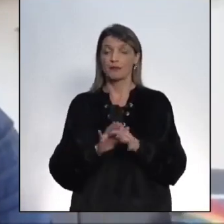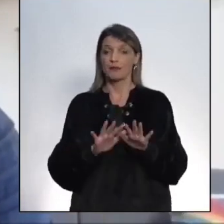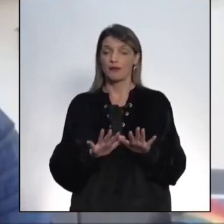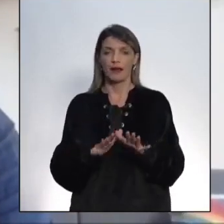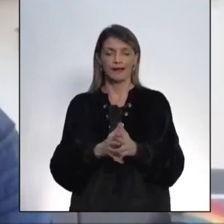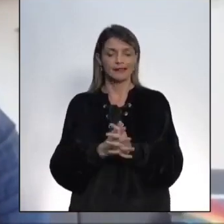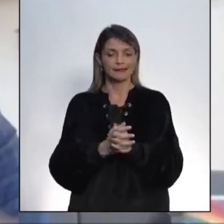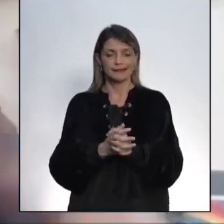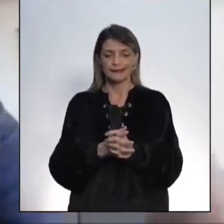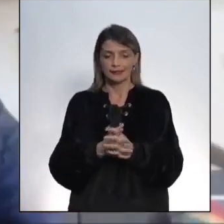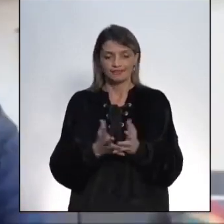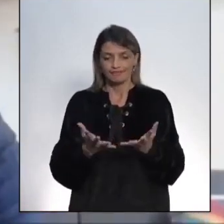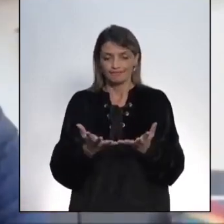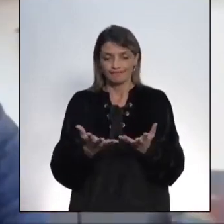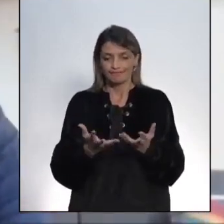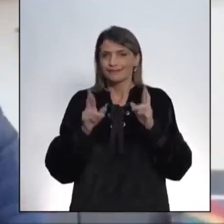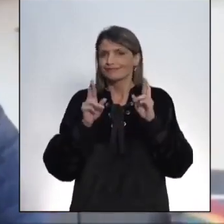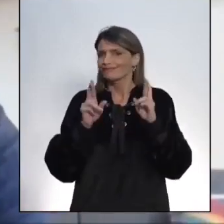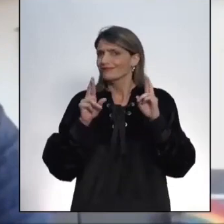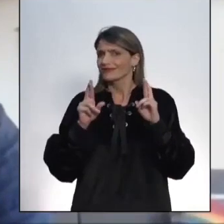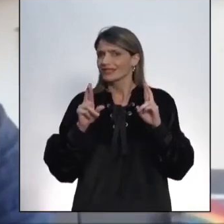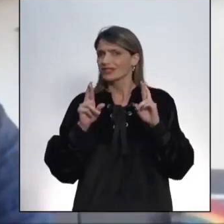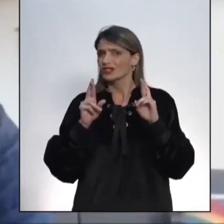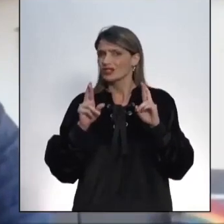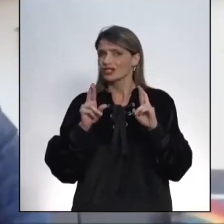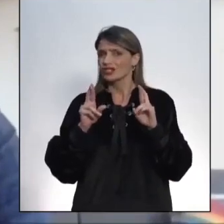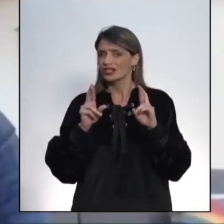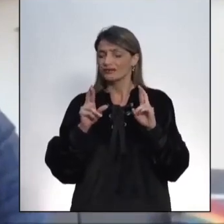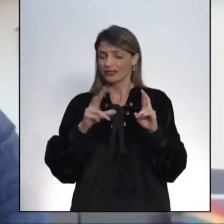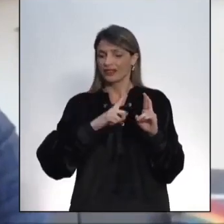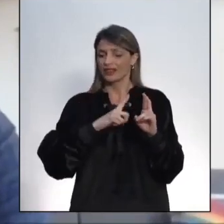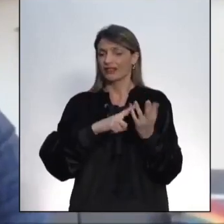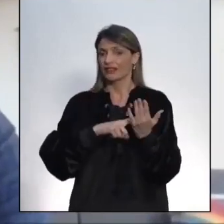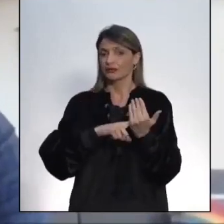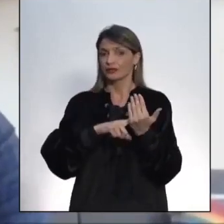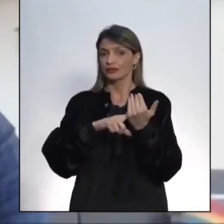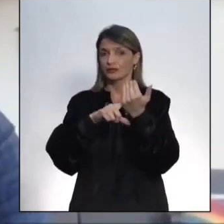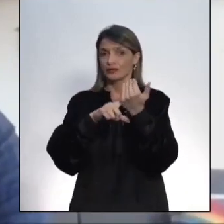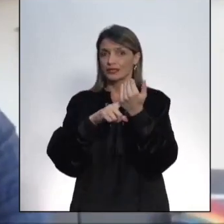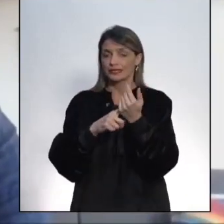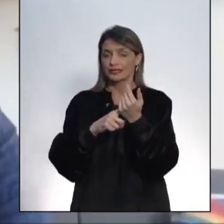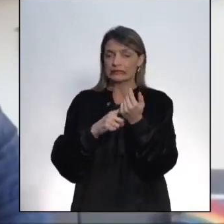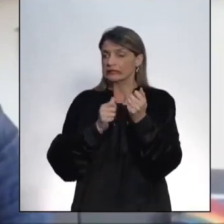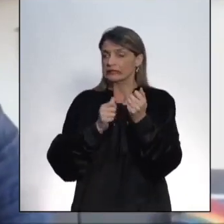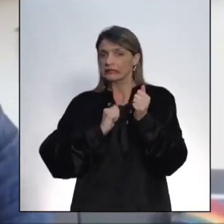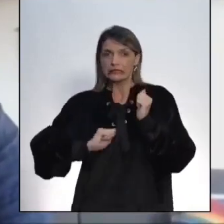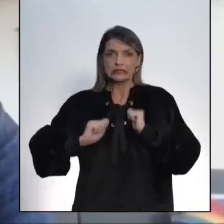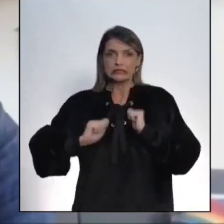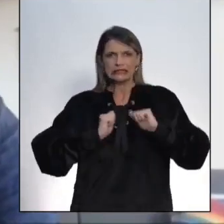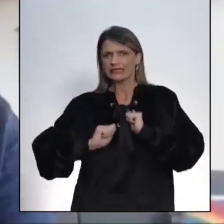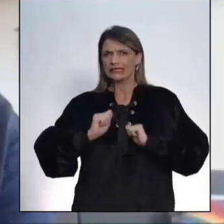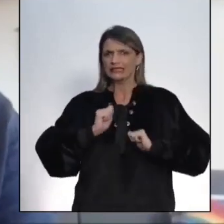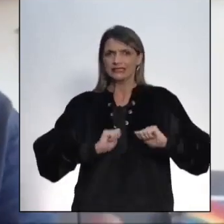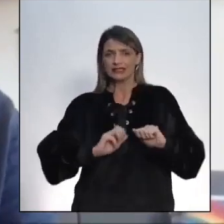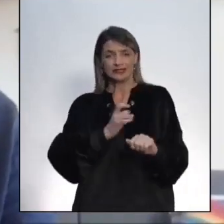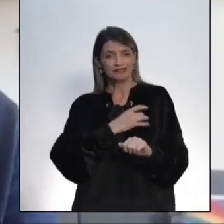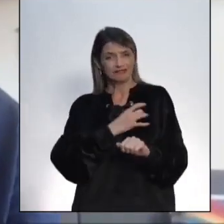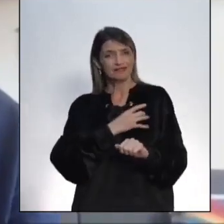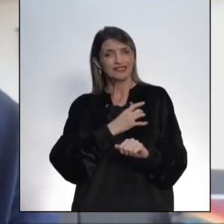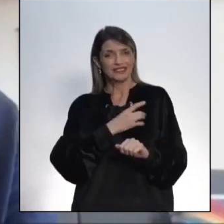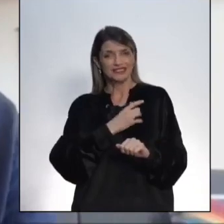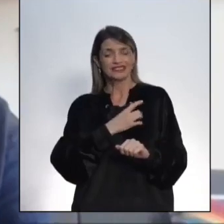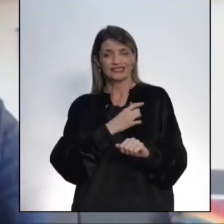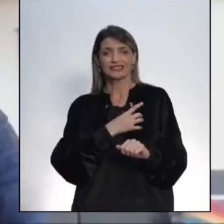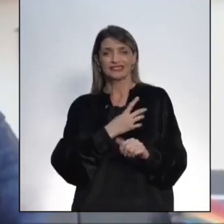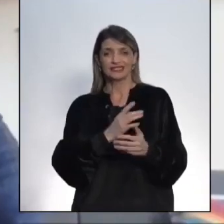compõe, essa grande expectativa em cima da tecnologia, compõe essa ansiedade e esse medo do professor. E para falar